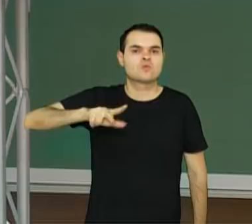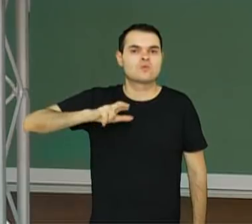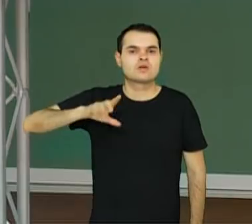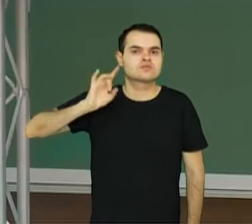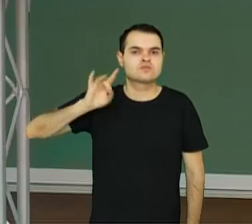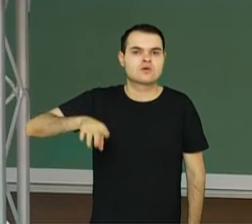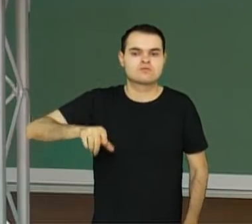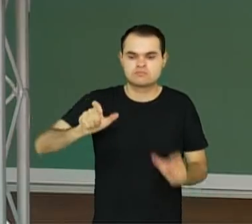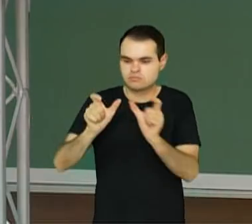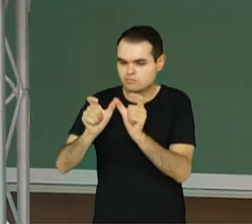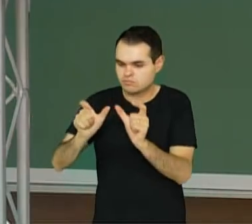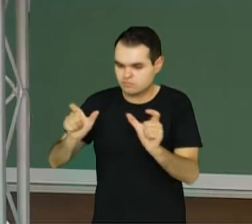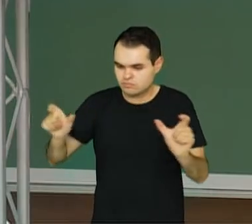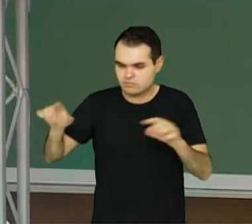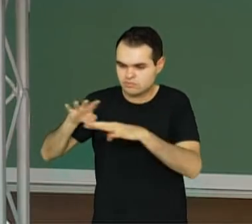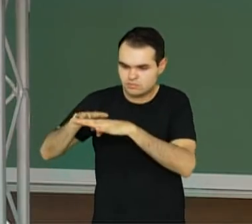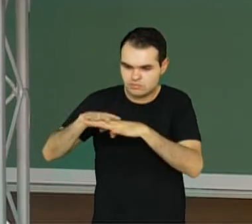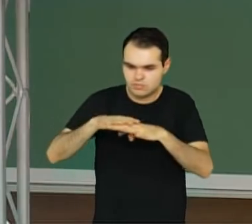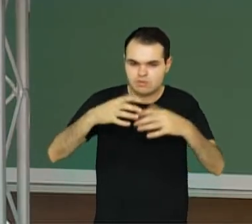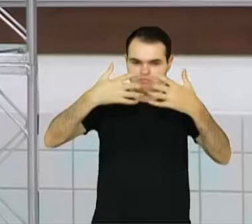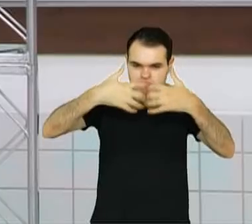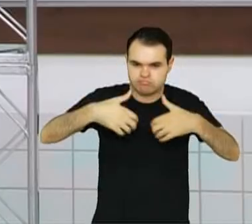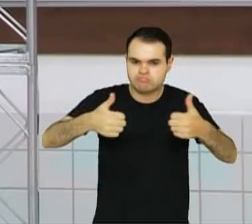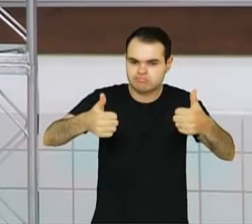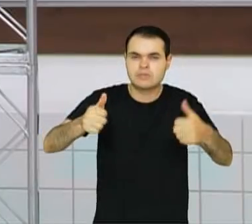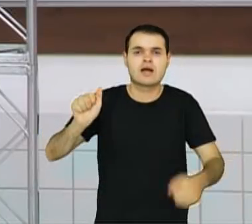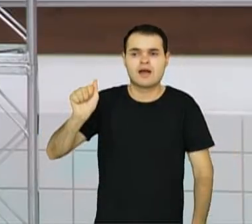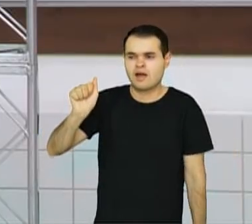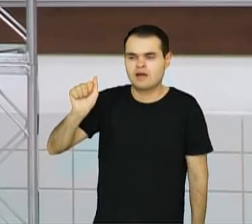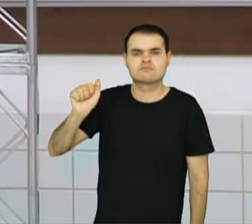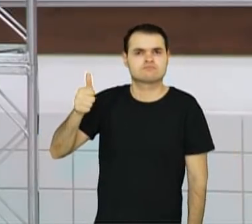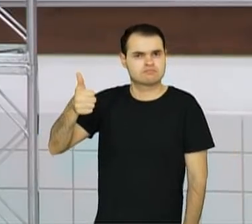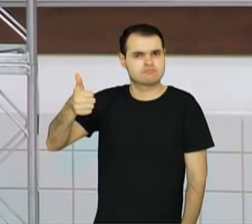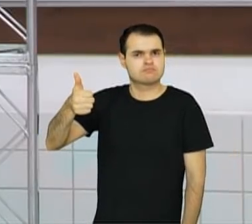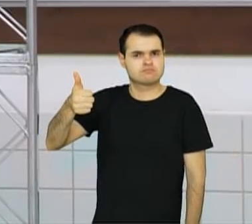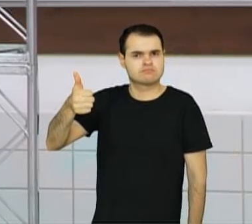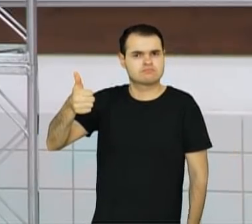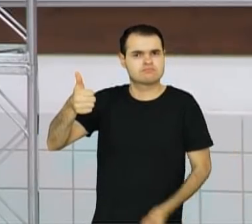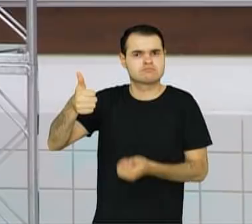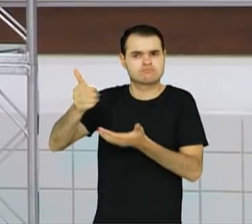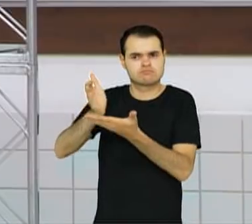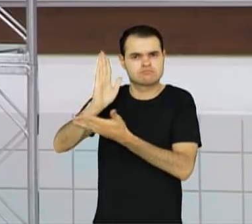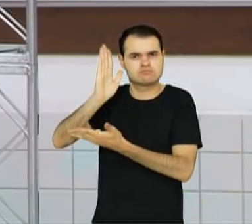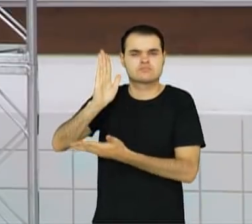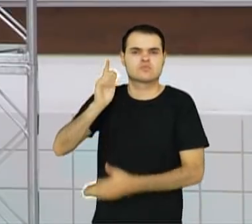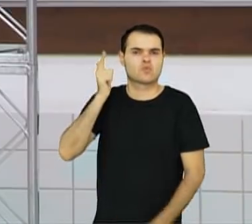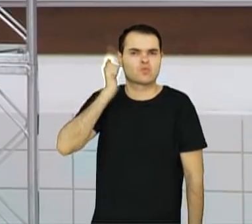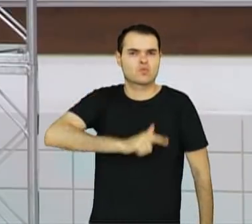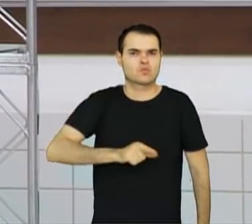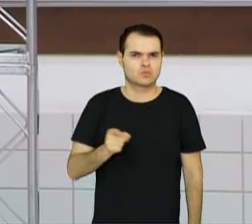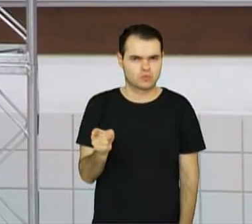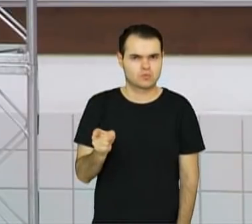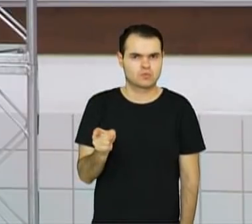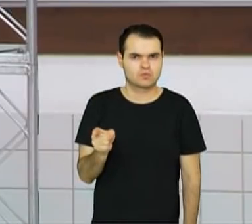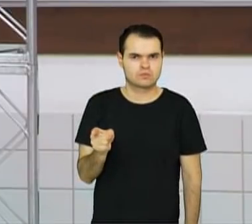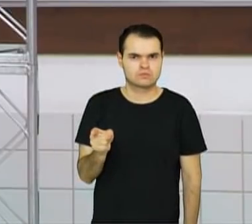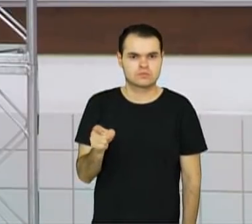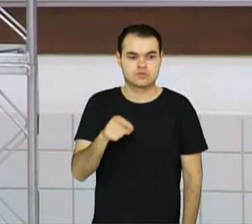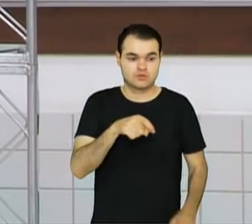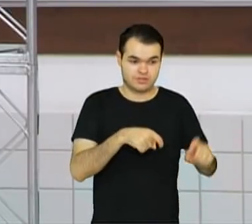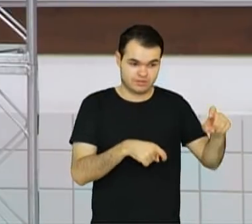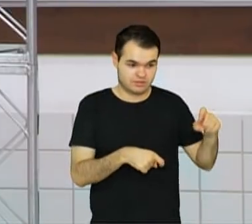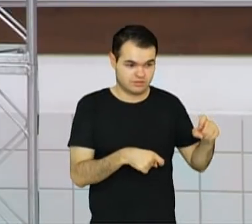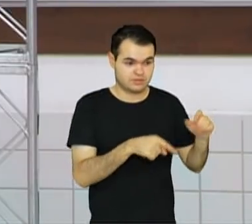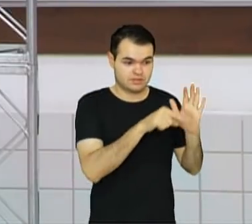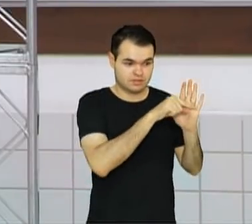operação matemática funcione, como é o caso da área. A área deu certo. Eu consegui um resultado razoável, mesmo com o x sendo